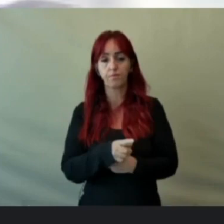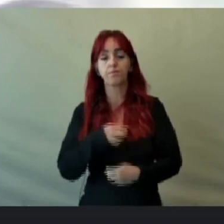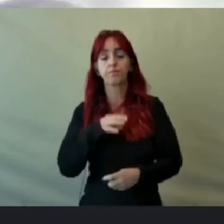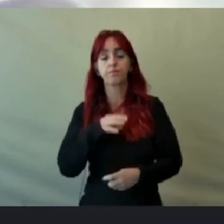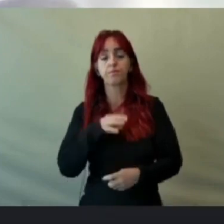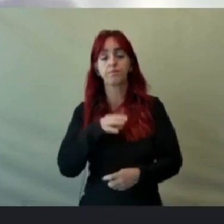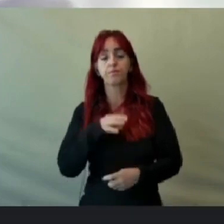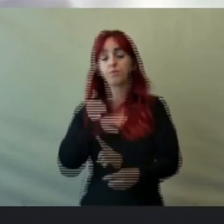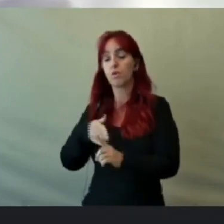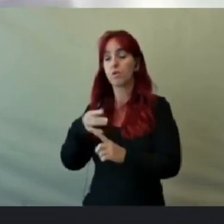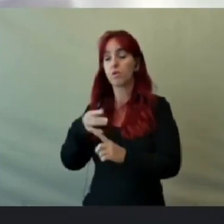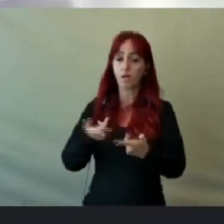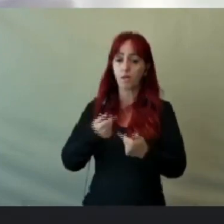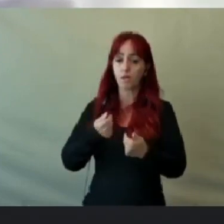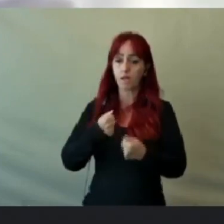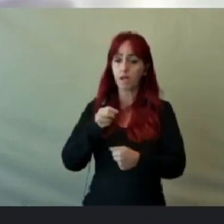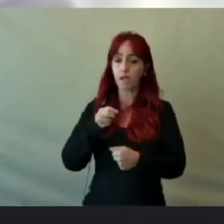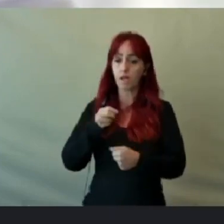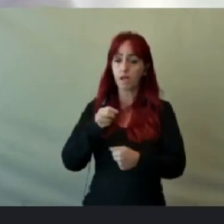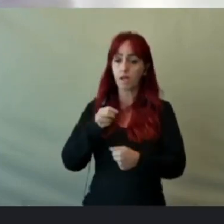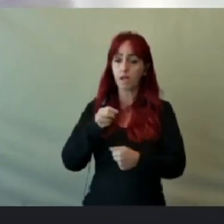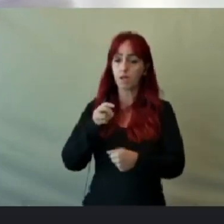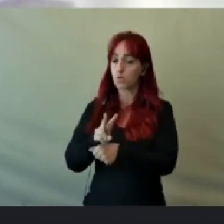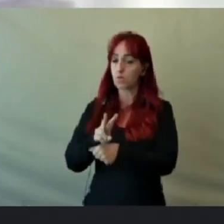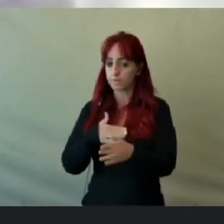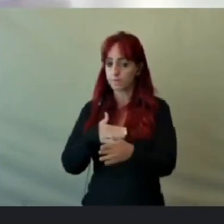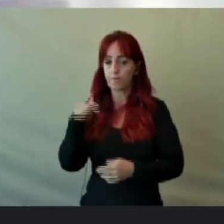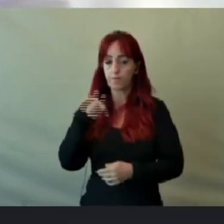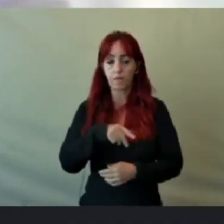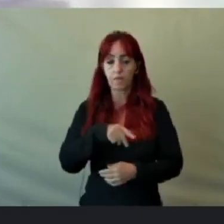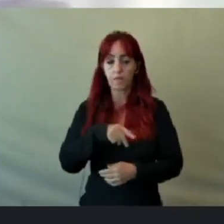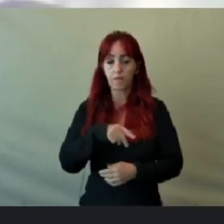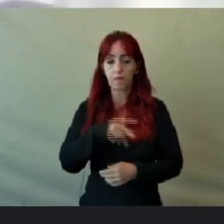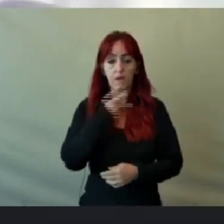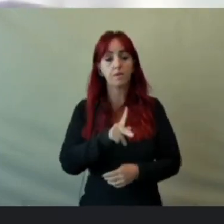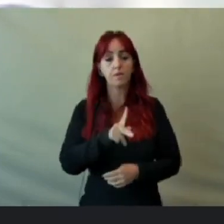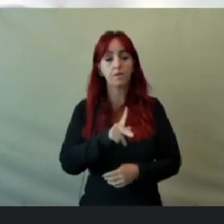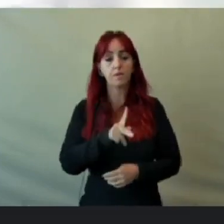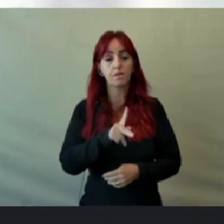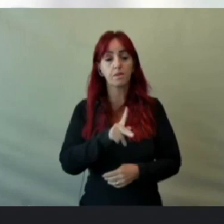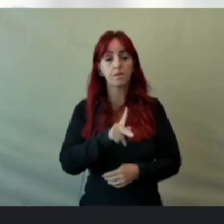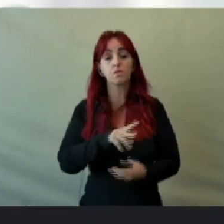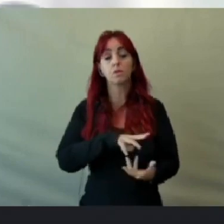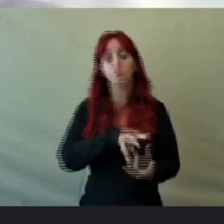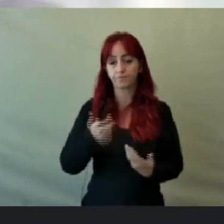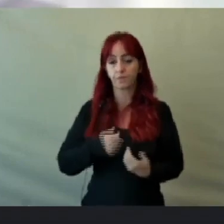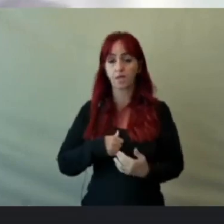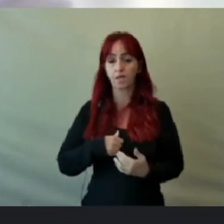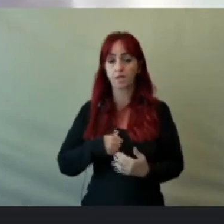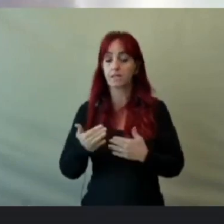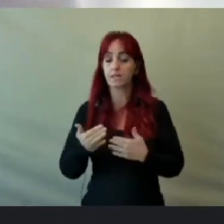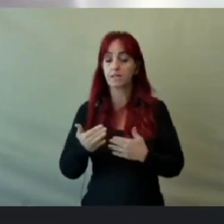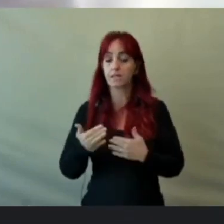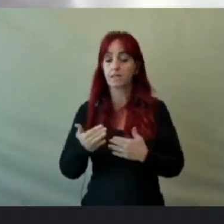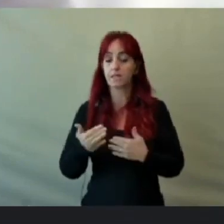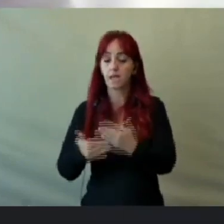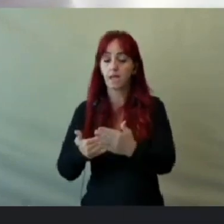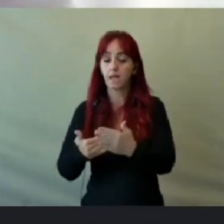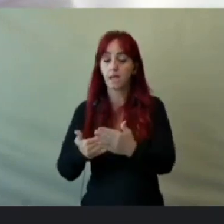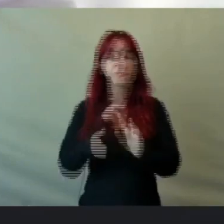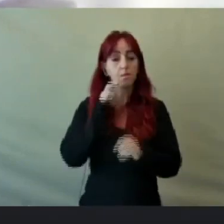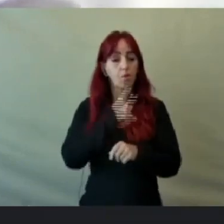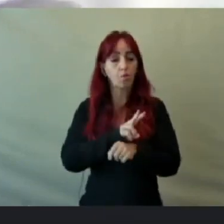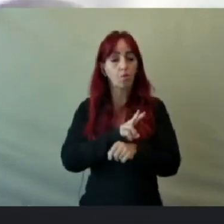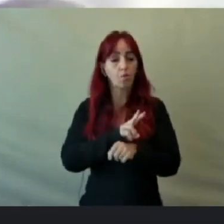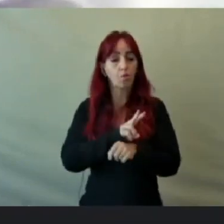a gente está aqui falando da pessoa idosa mas eu estenderia essa demanda do cuidado para qualquer pessoa que assim o faça